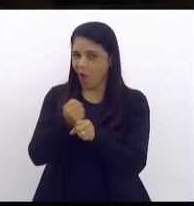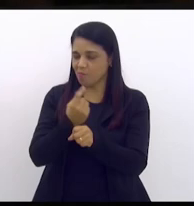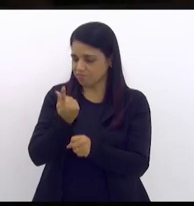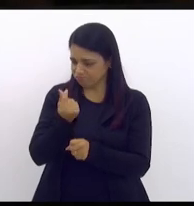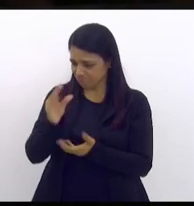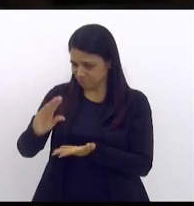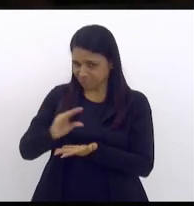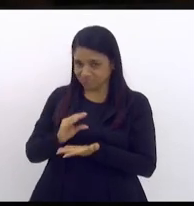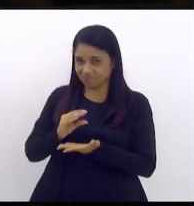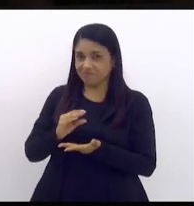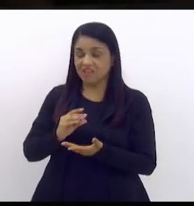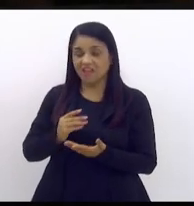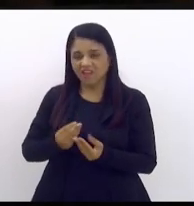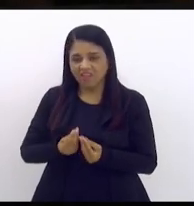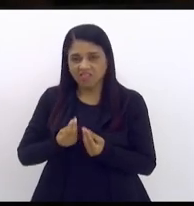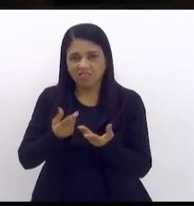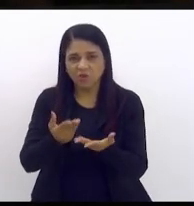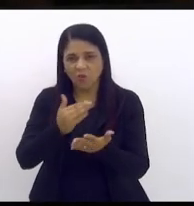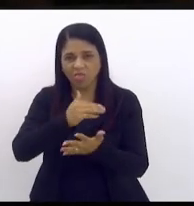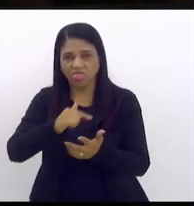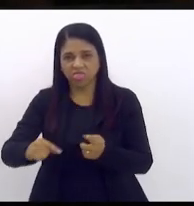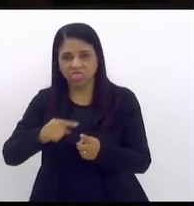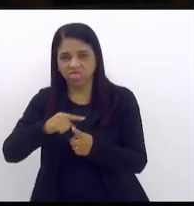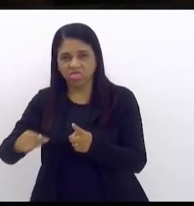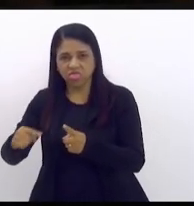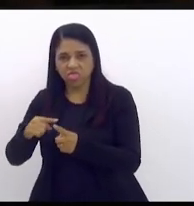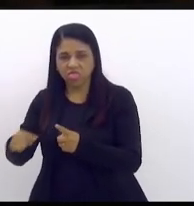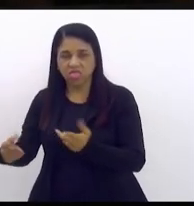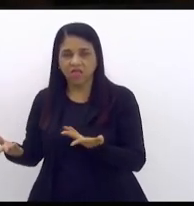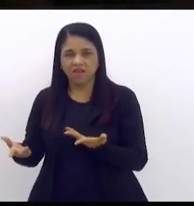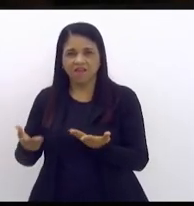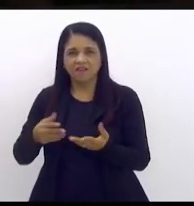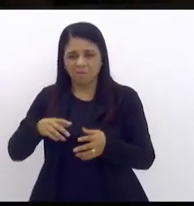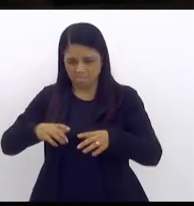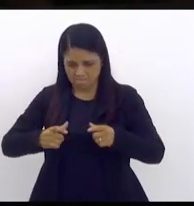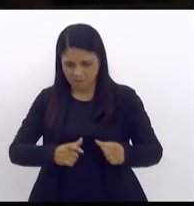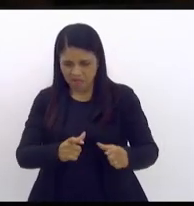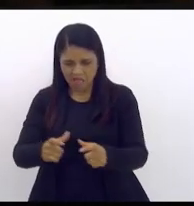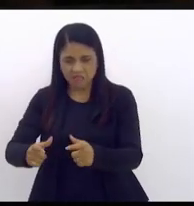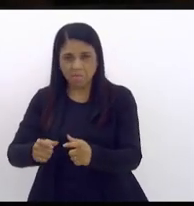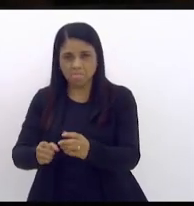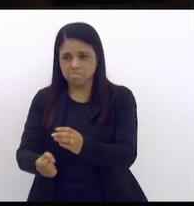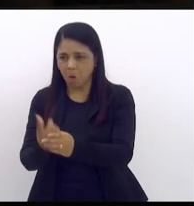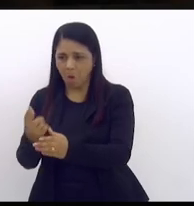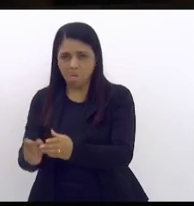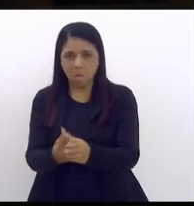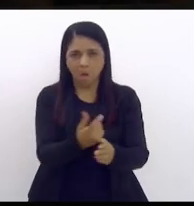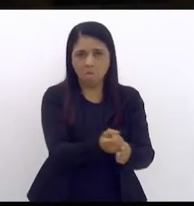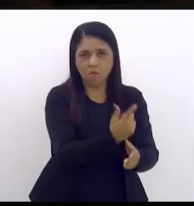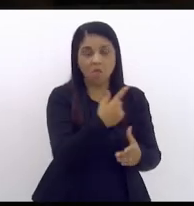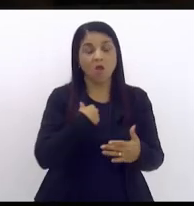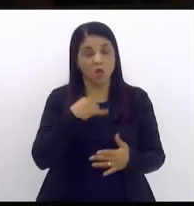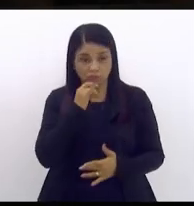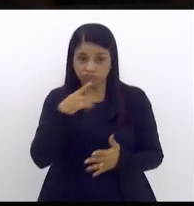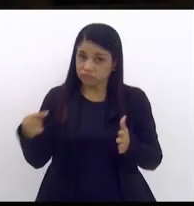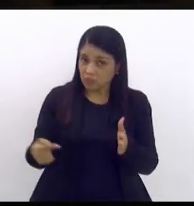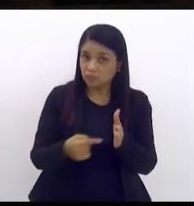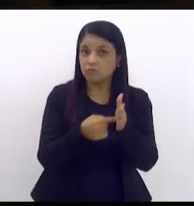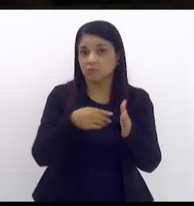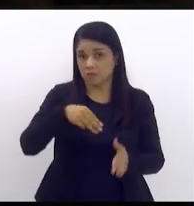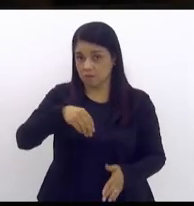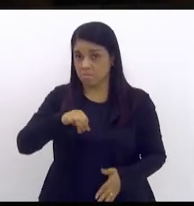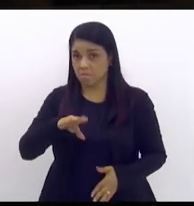entregou pela metade, entregou cheia de pedra solta. Inclusive, eu estive lá em maio, denunciei isso, e estou